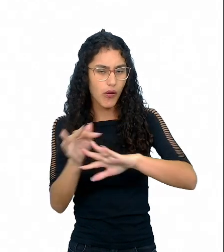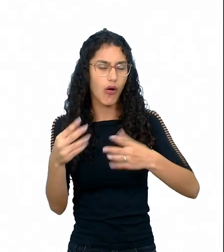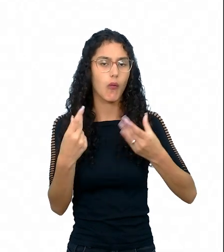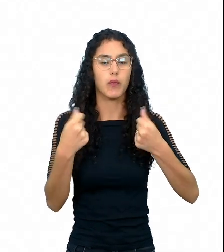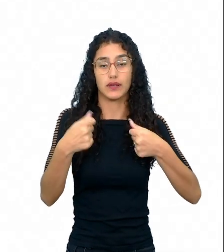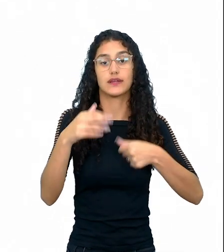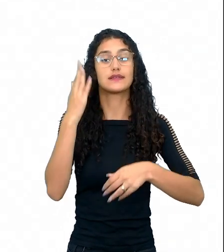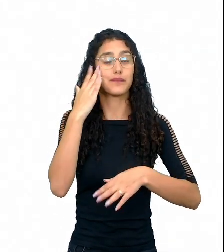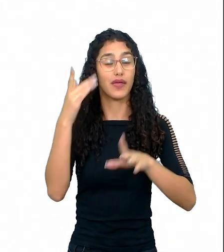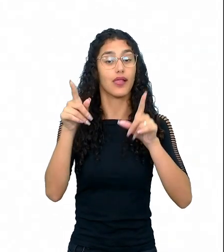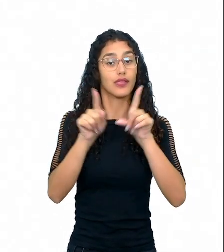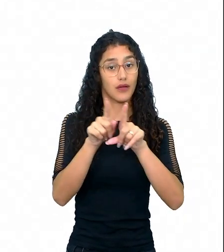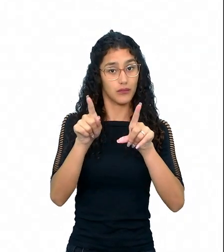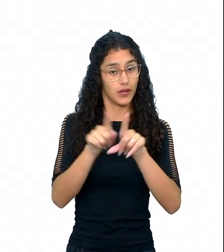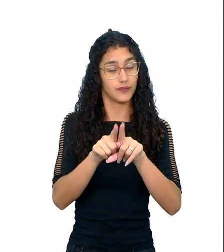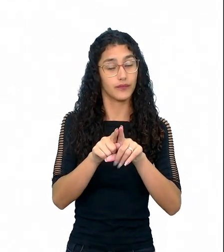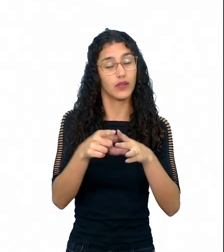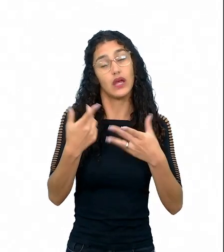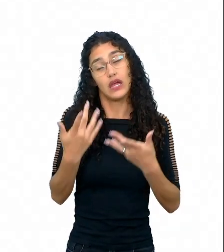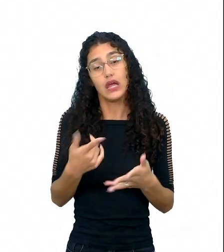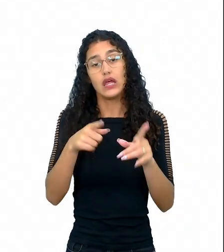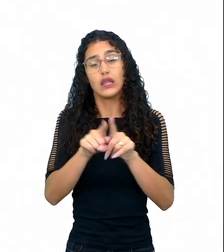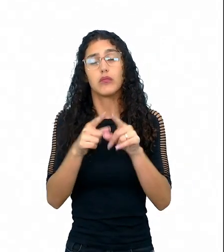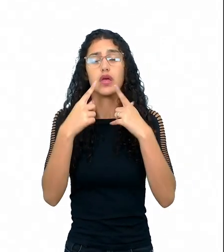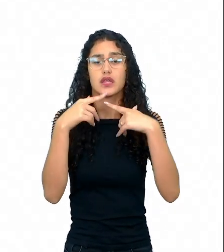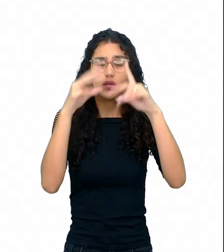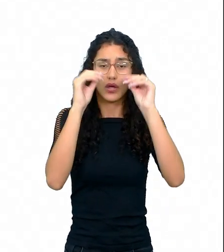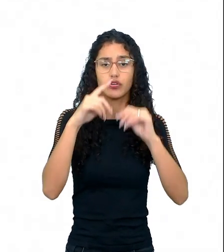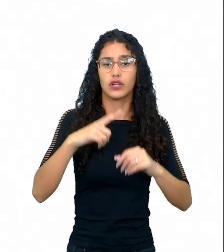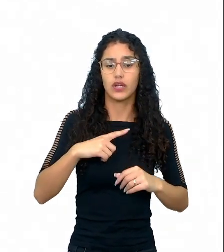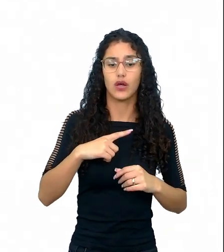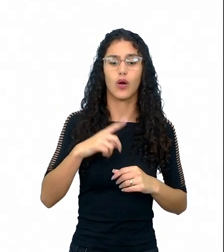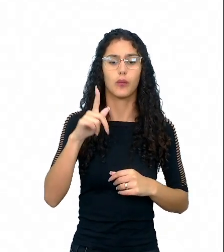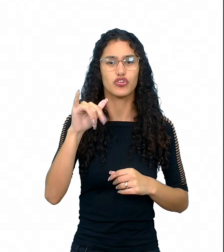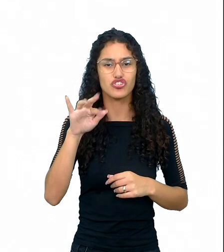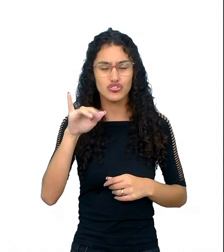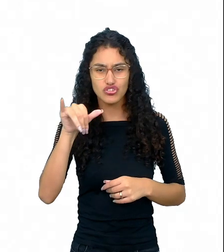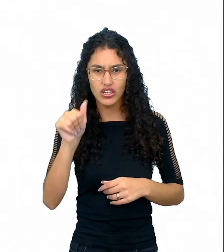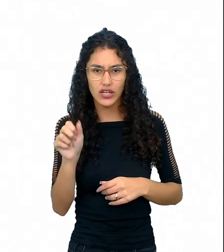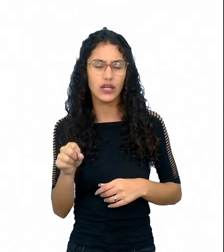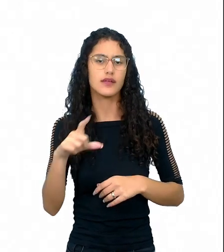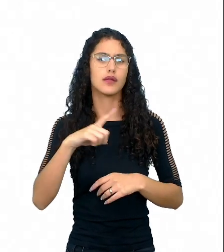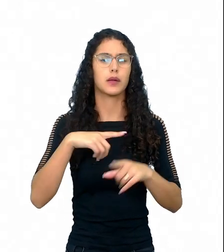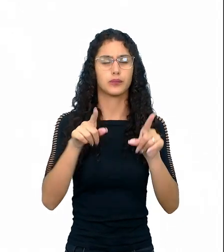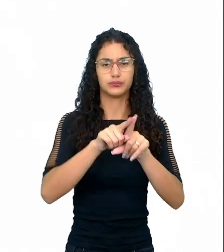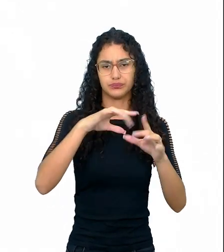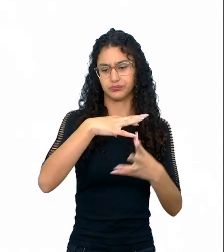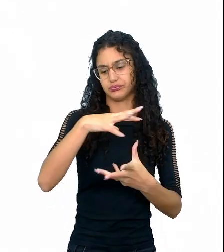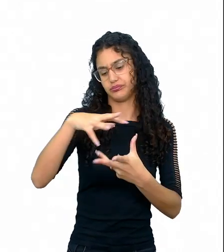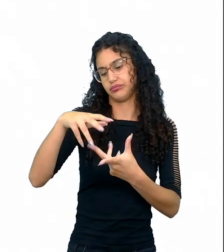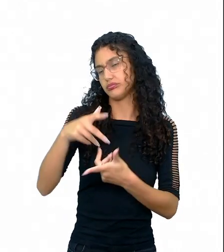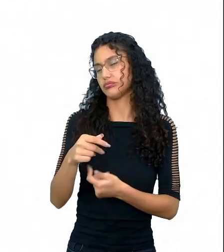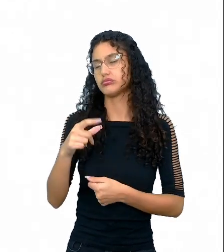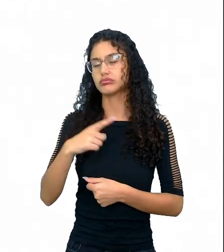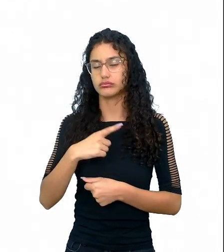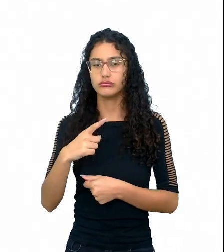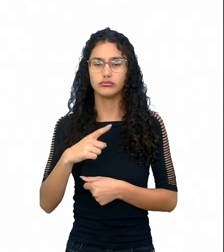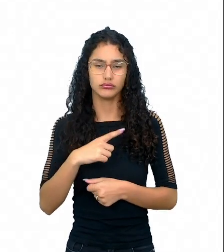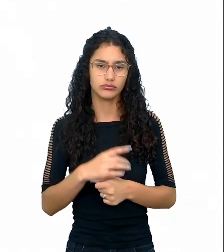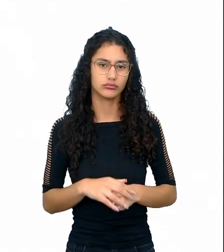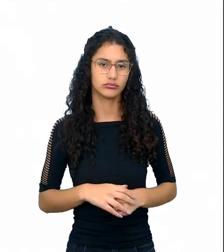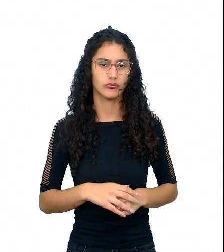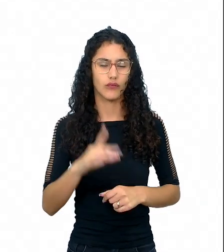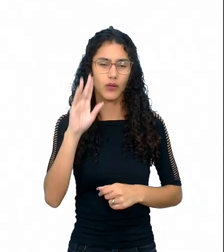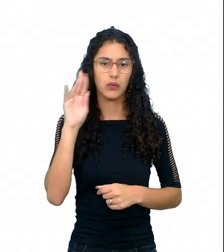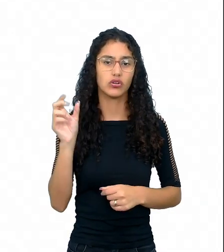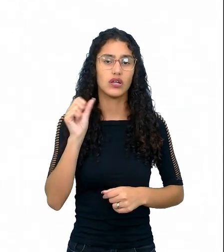né? E bem como as outras linguagens, como as gírias predominantes no mundo atual, por isso que é contemporâneo.